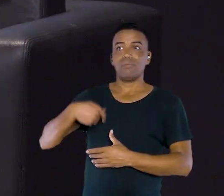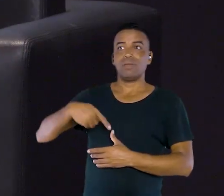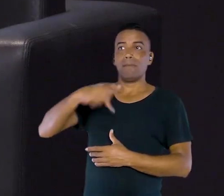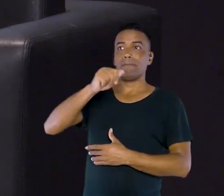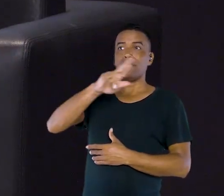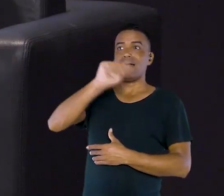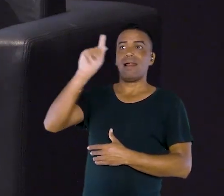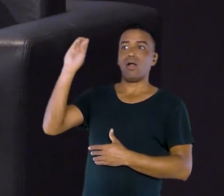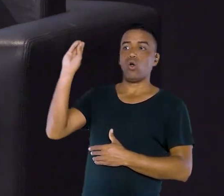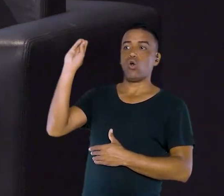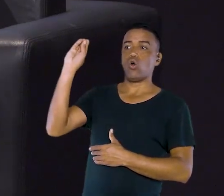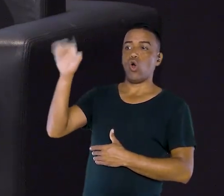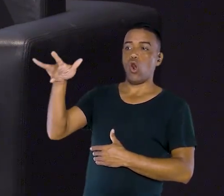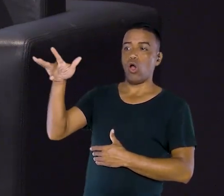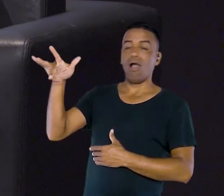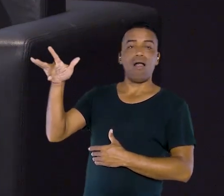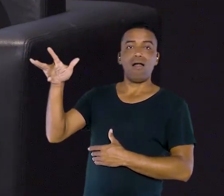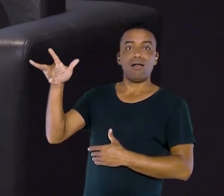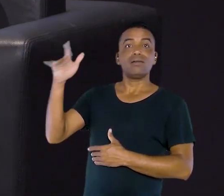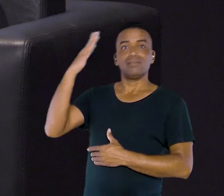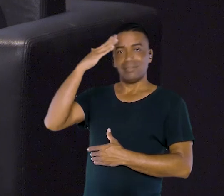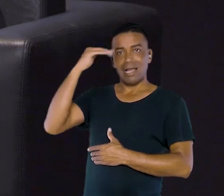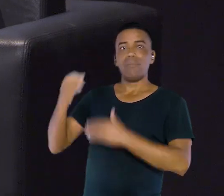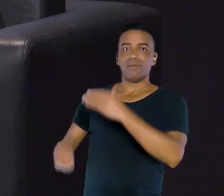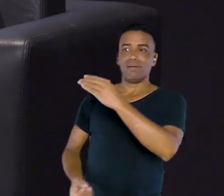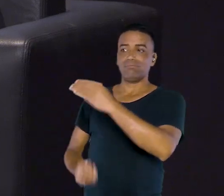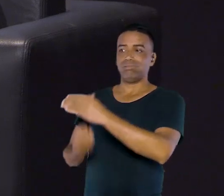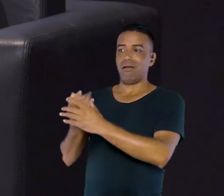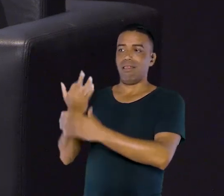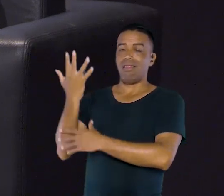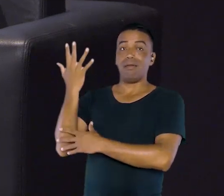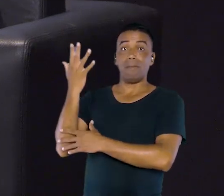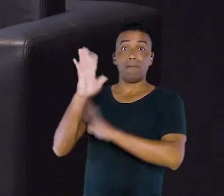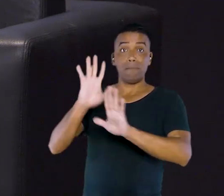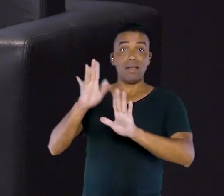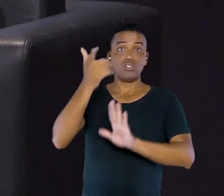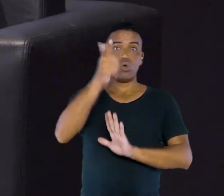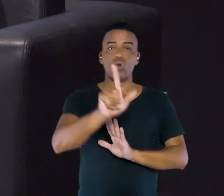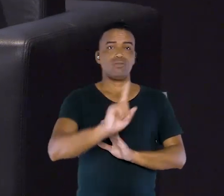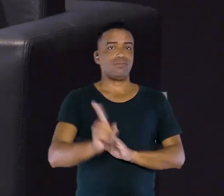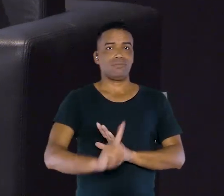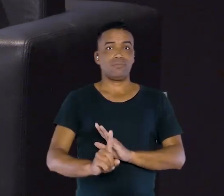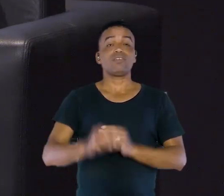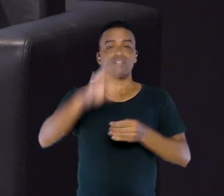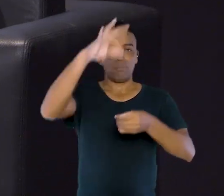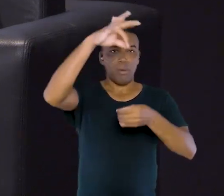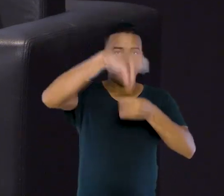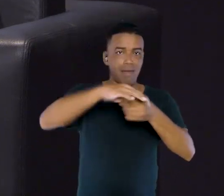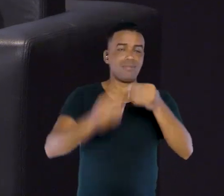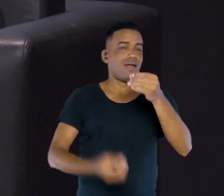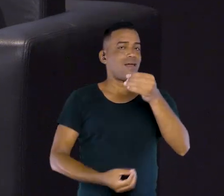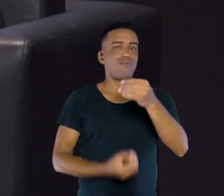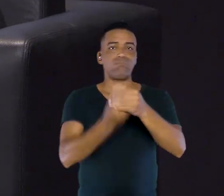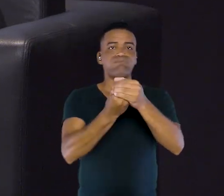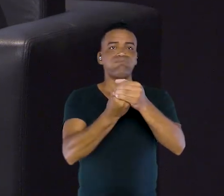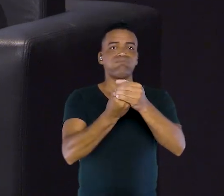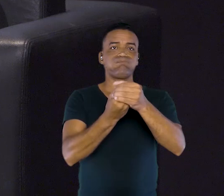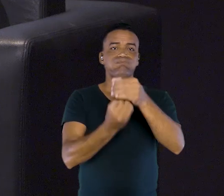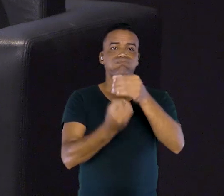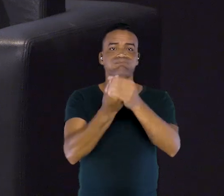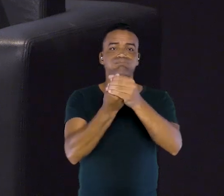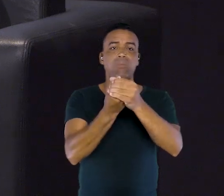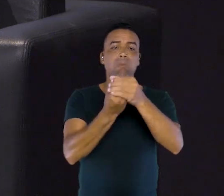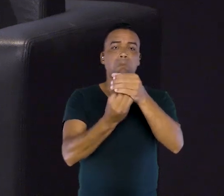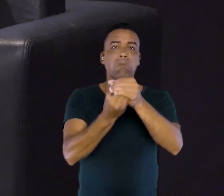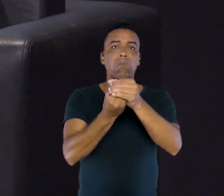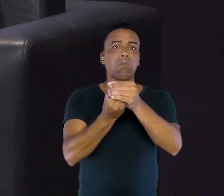do Pará, subir, colocar no quintal, você sabe que vai sair, né? Mas outros não, você pode plantar, não vai nascer nada.